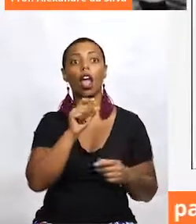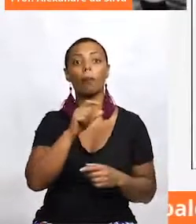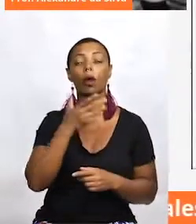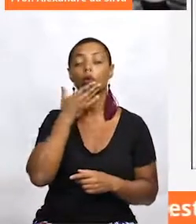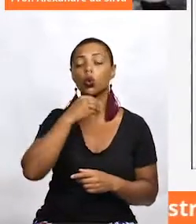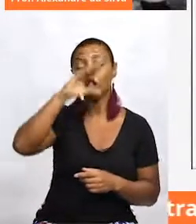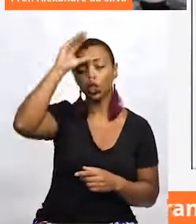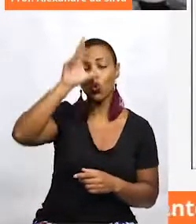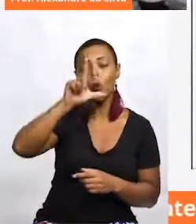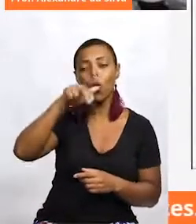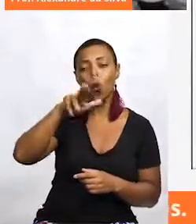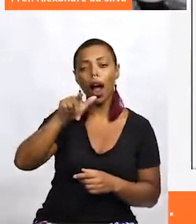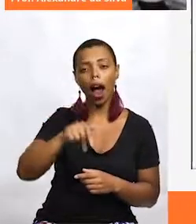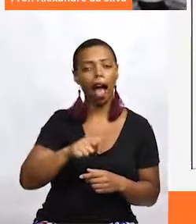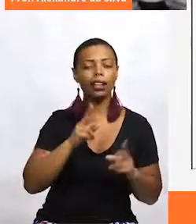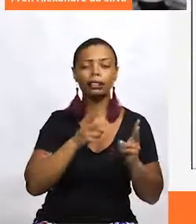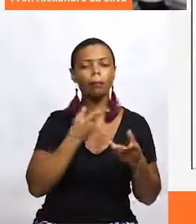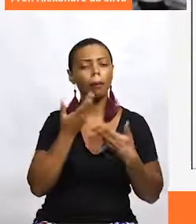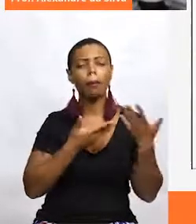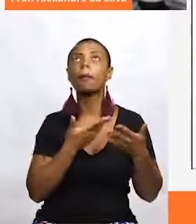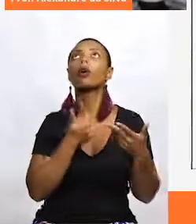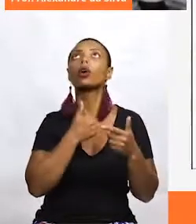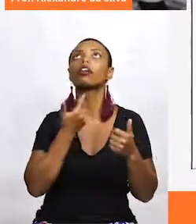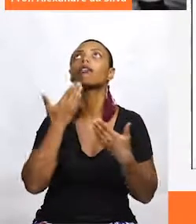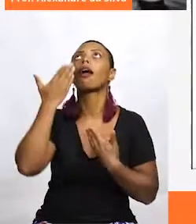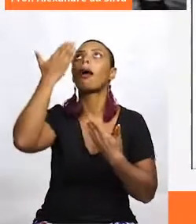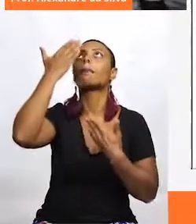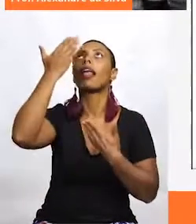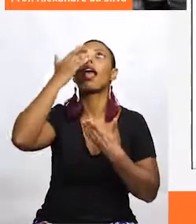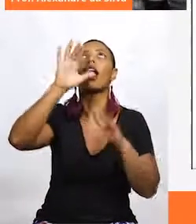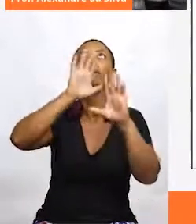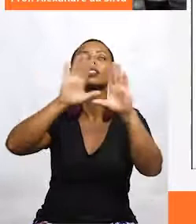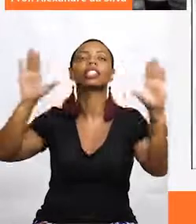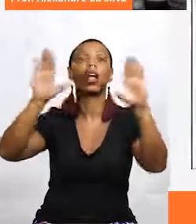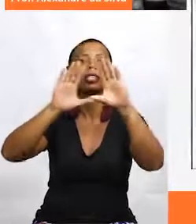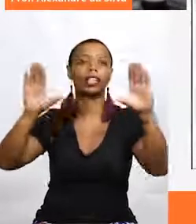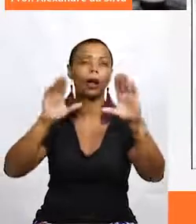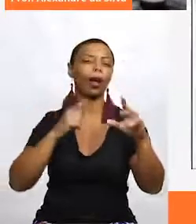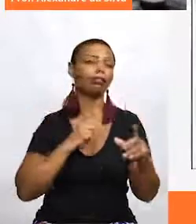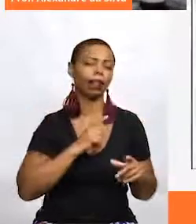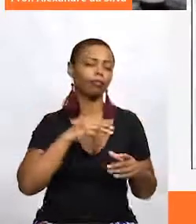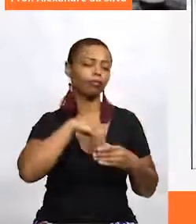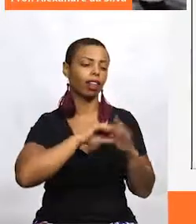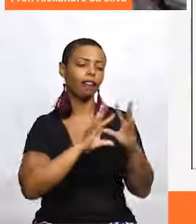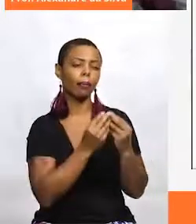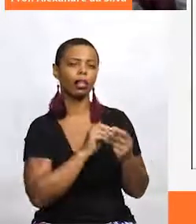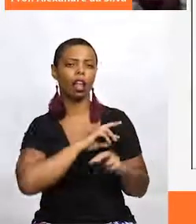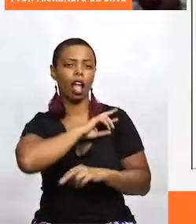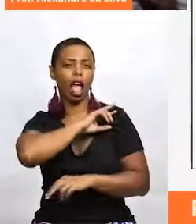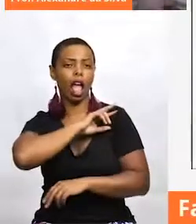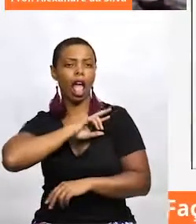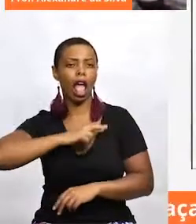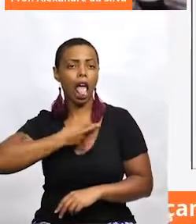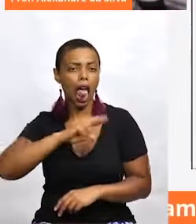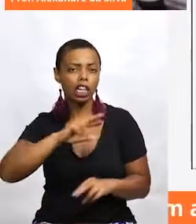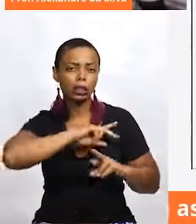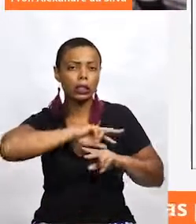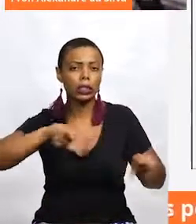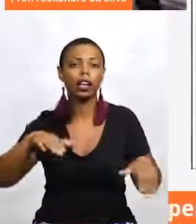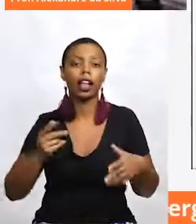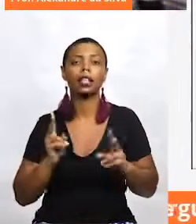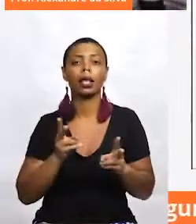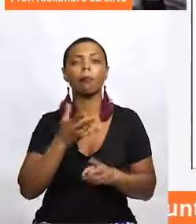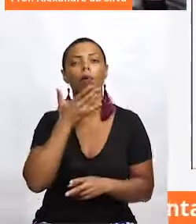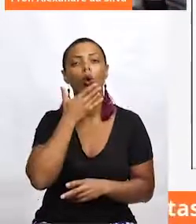né, na minha família há pessoas de diversas religiões, então ele agradecia, né, aquele momento de todos estarmos